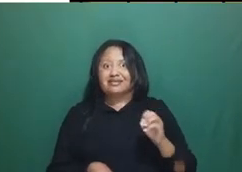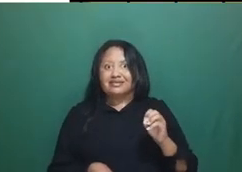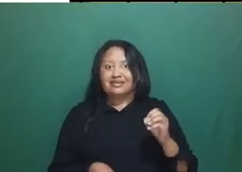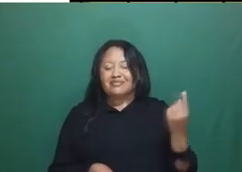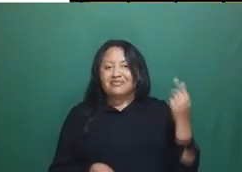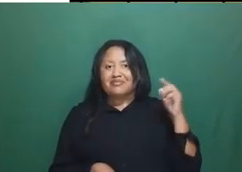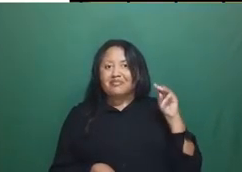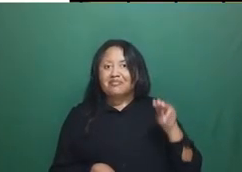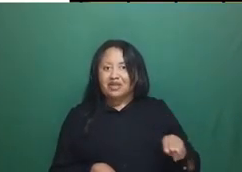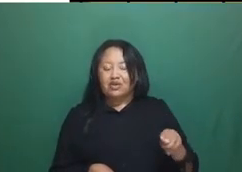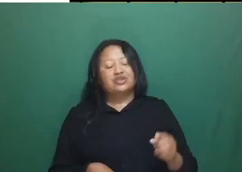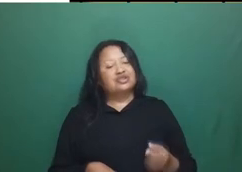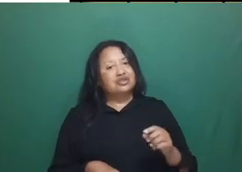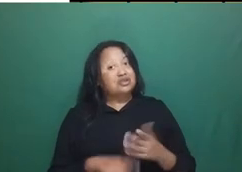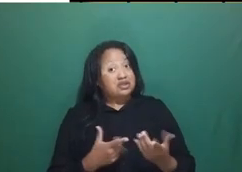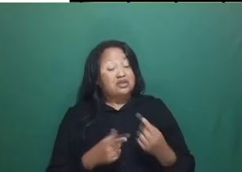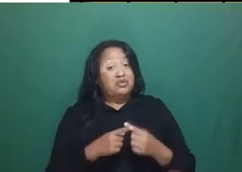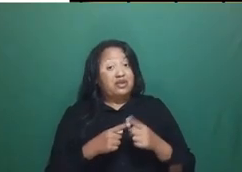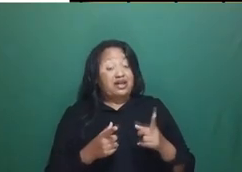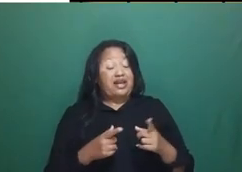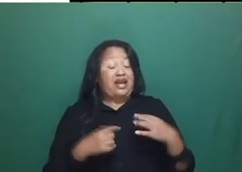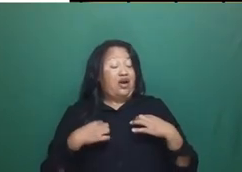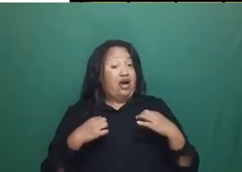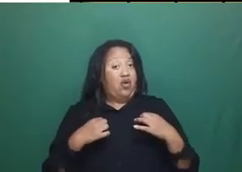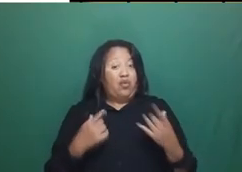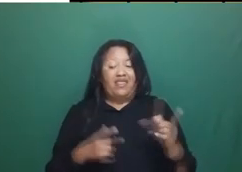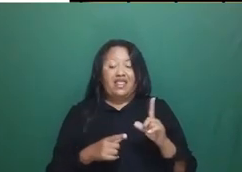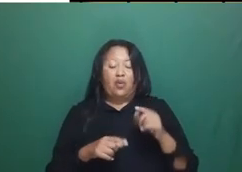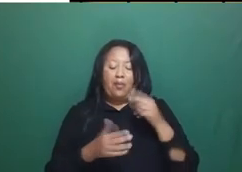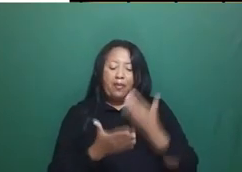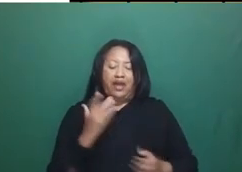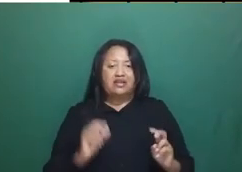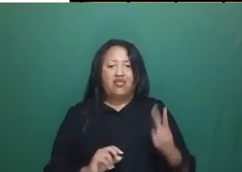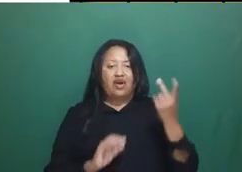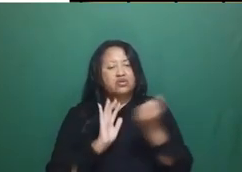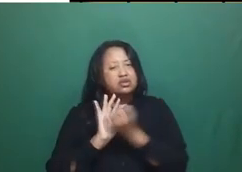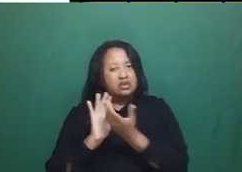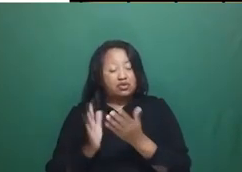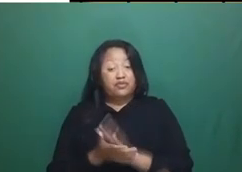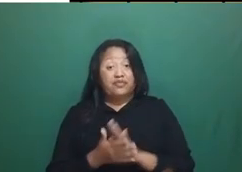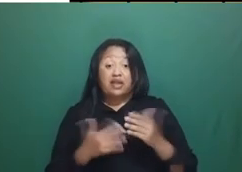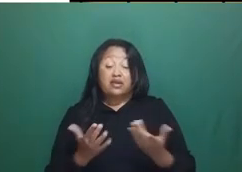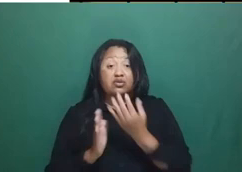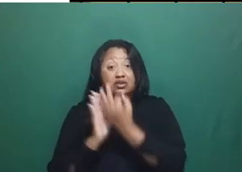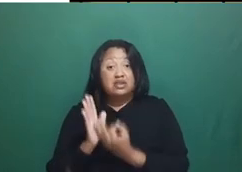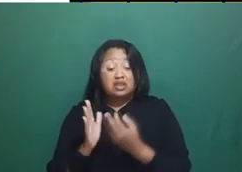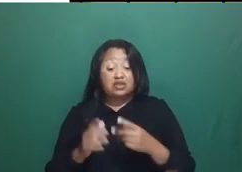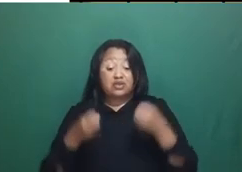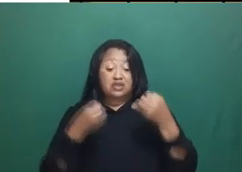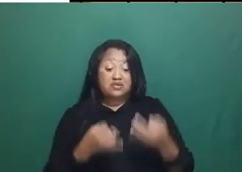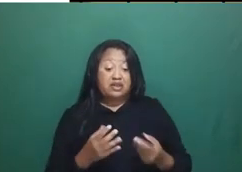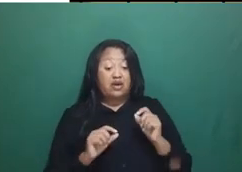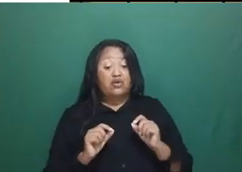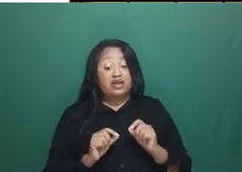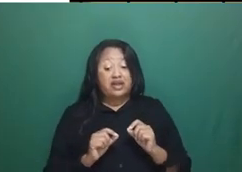dólares simplesmente para evitar que esses produtos desvalorizem que esses produtos e aí o texto pergunta mais uma vez